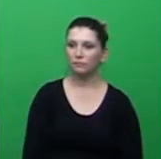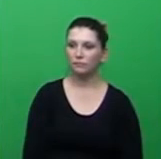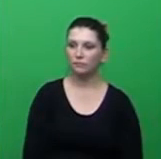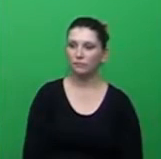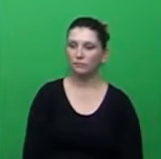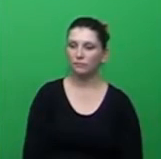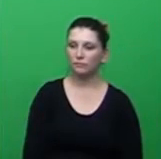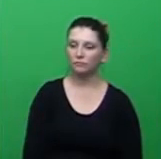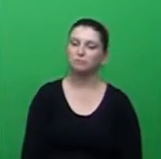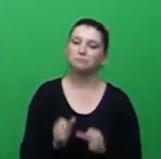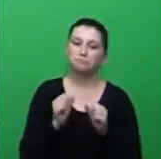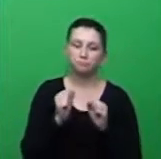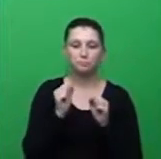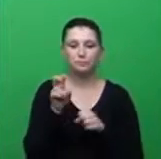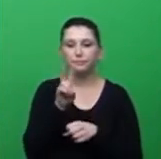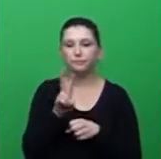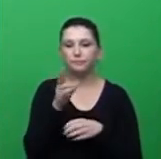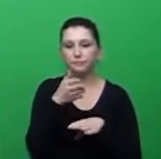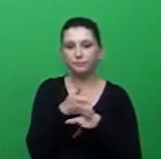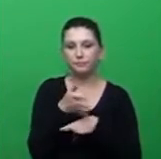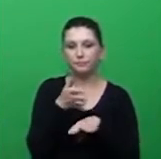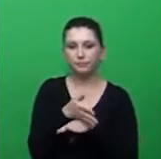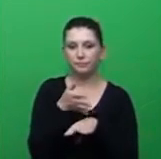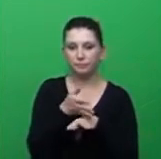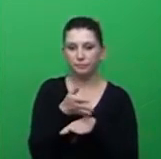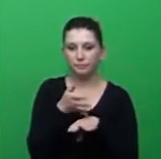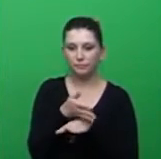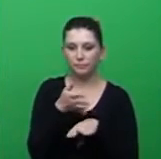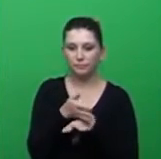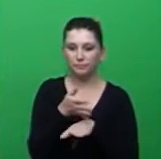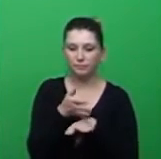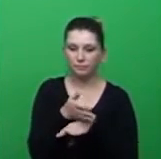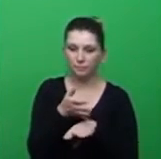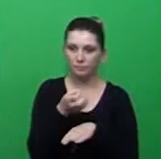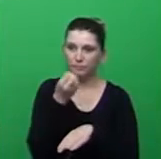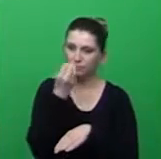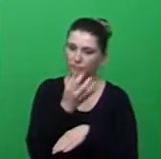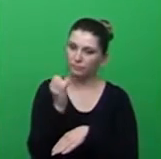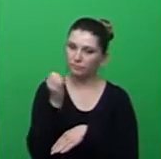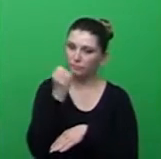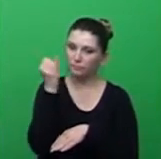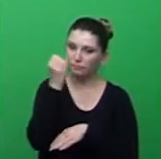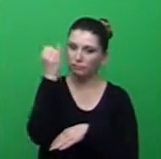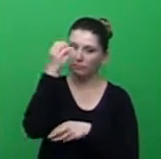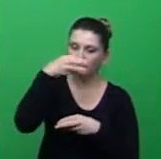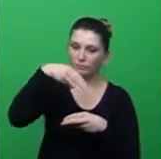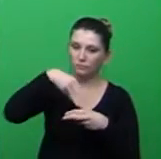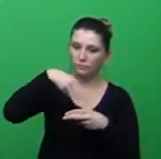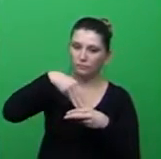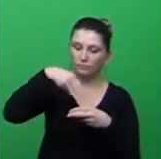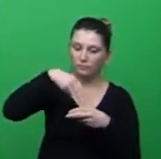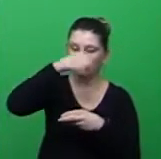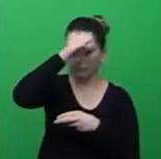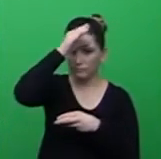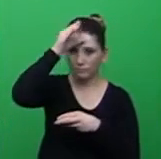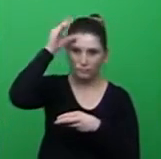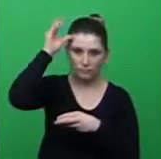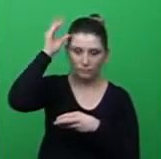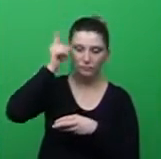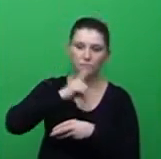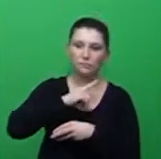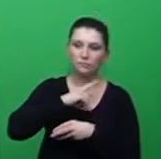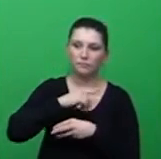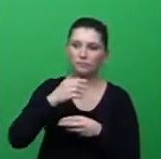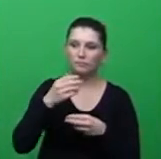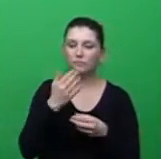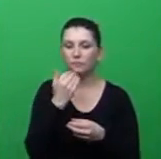detalhes do endereço para que os colegas vereadores possam participar desse momento que é tão importante no que diz respeito à alimentação escolar das nossas